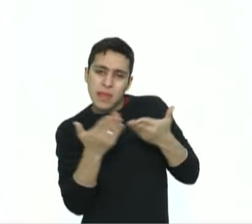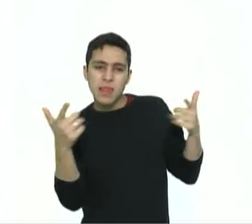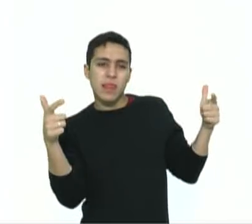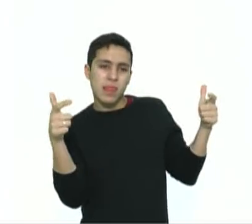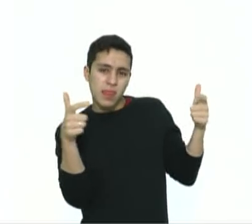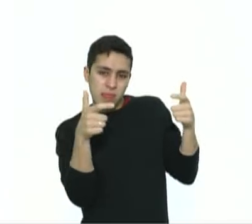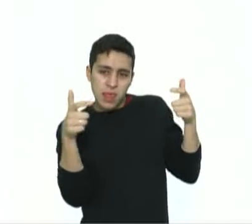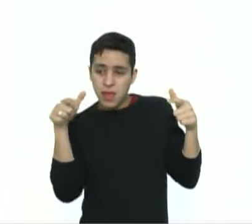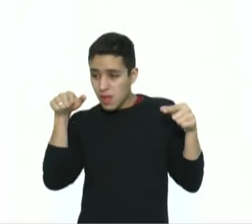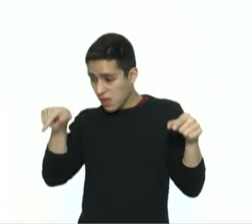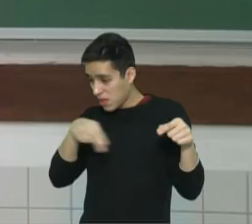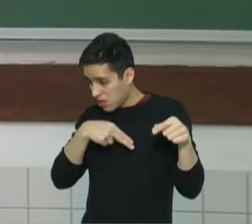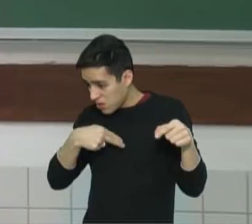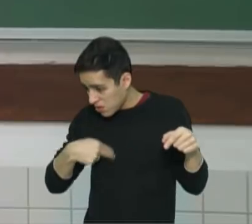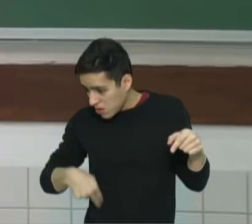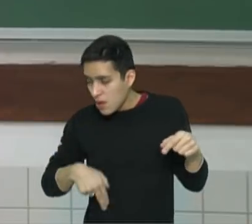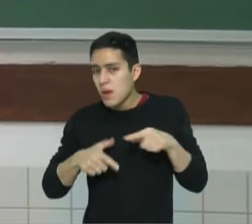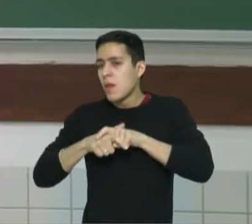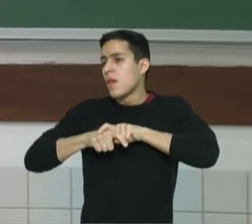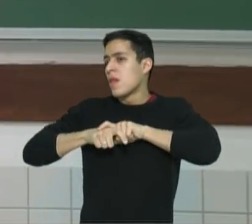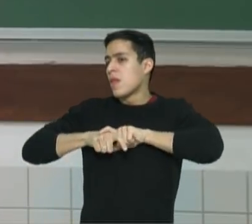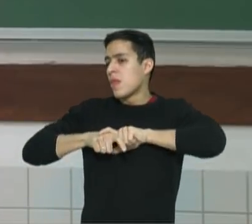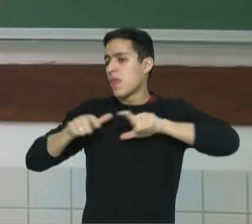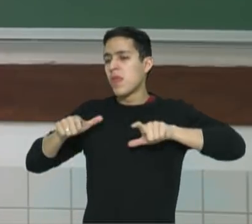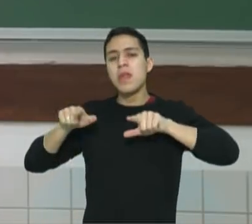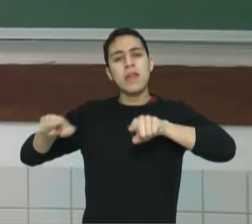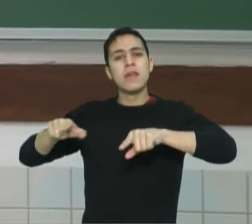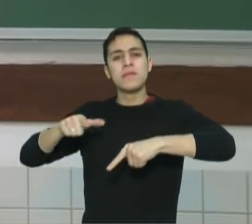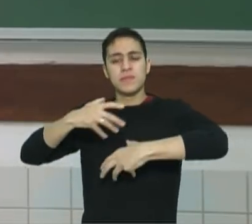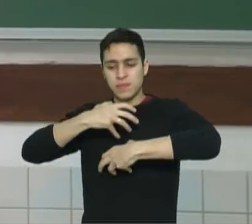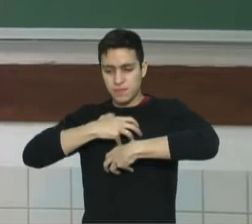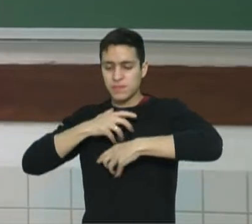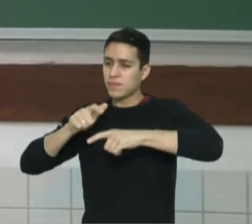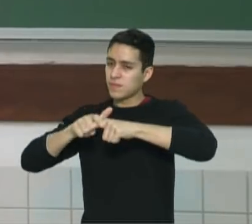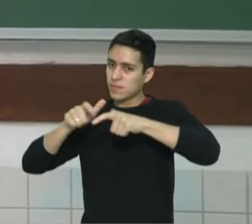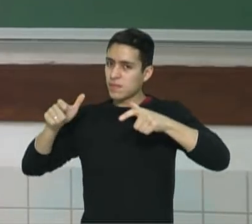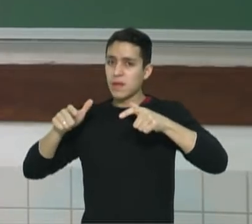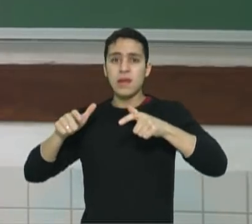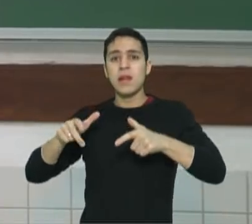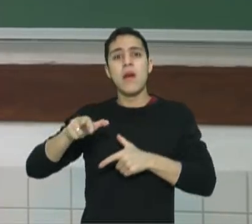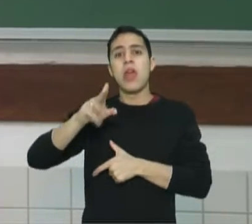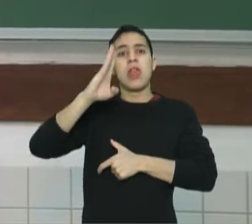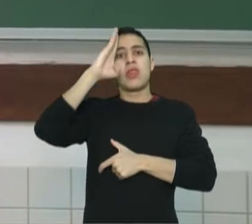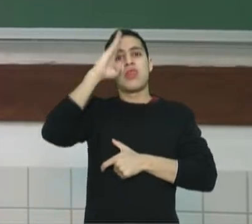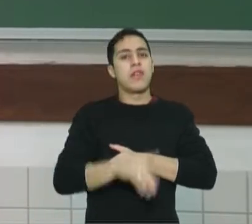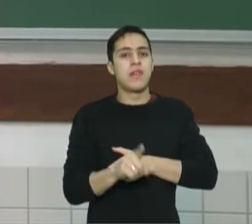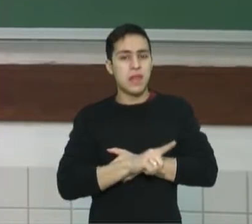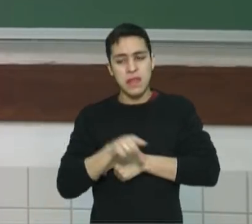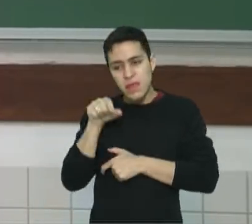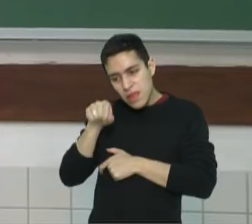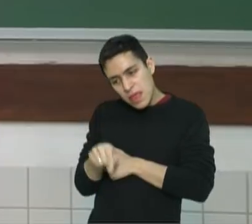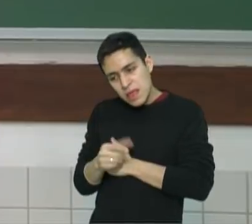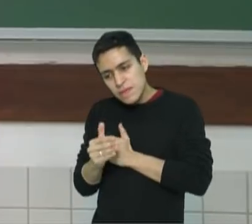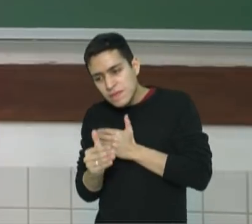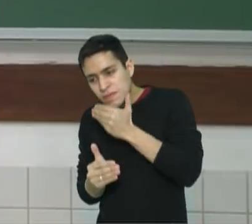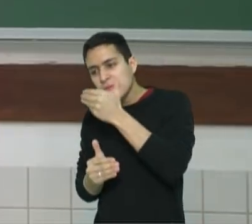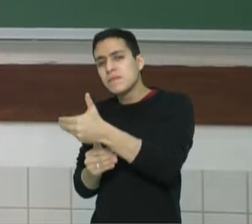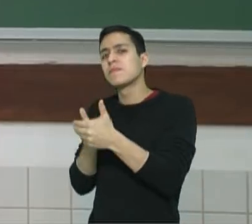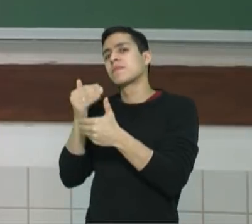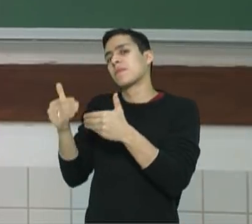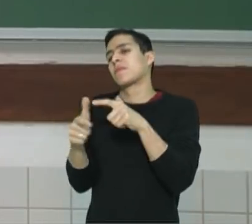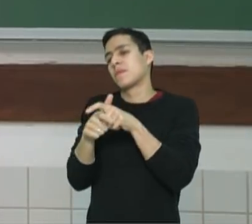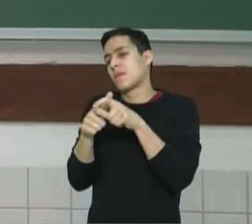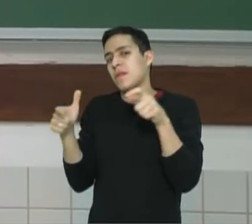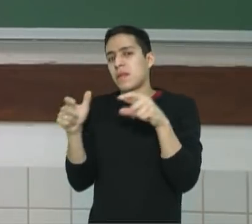que a potência chinesa cresce e cresce daquela forma que não é direta. Ela gradualmente está